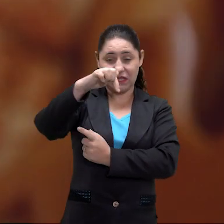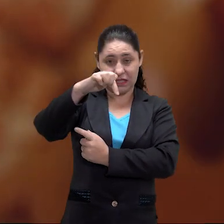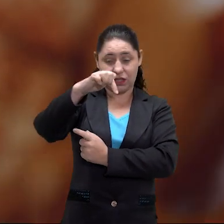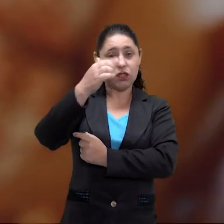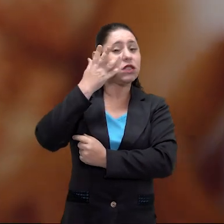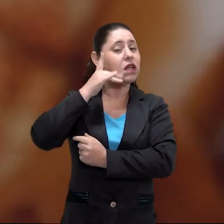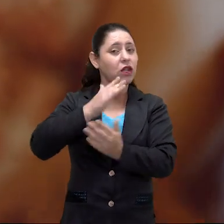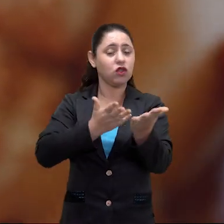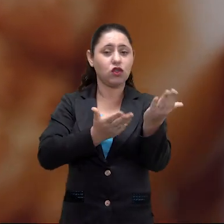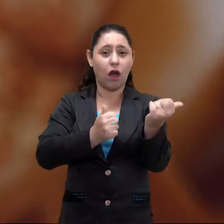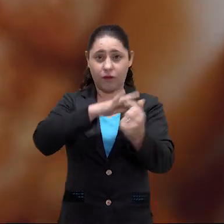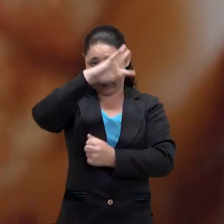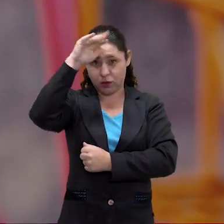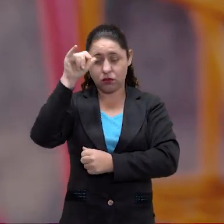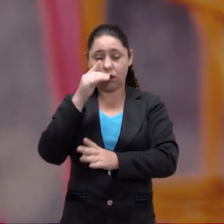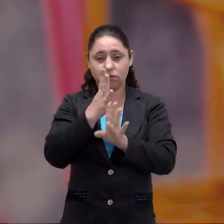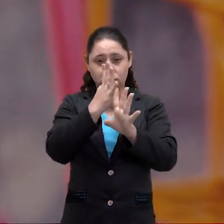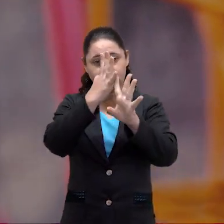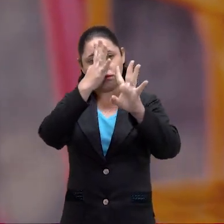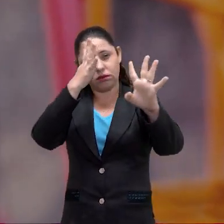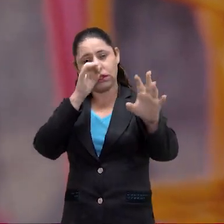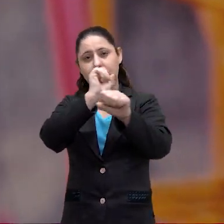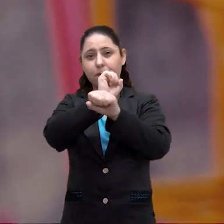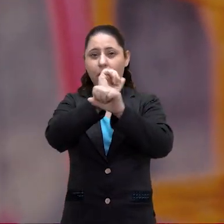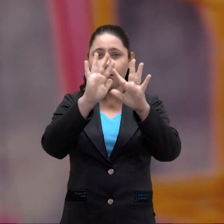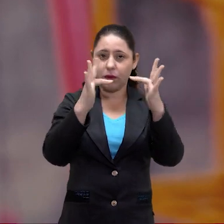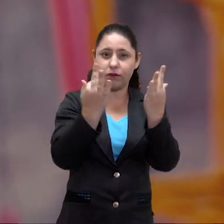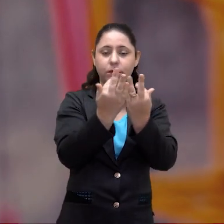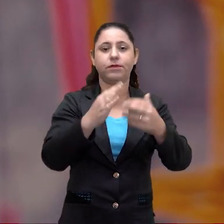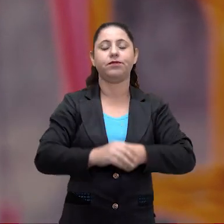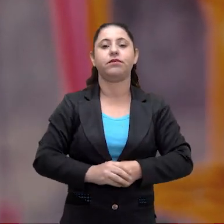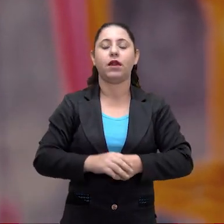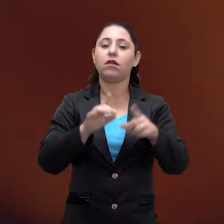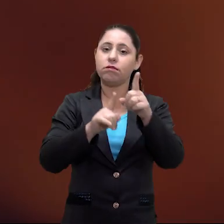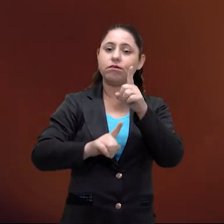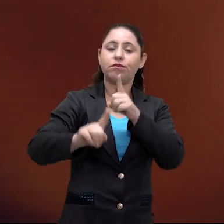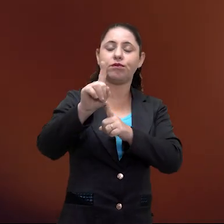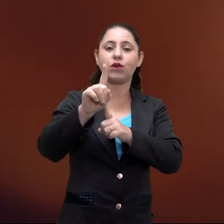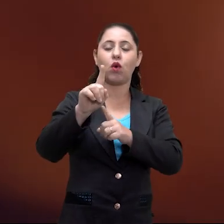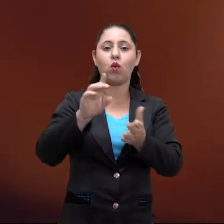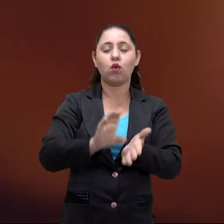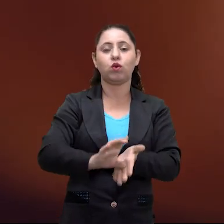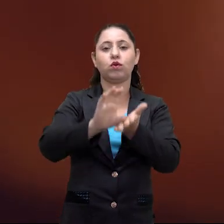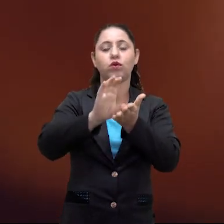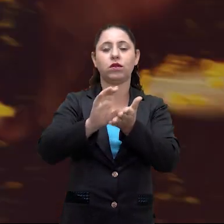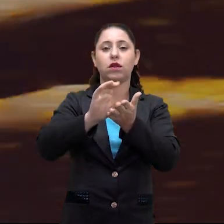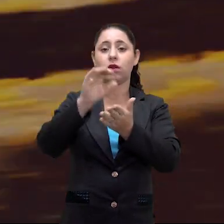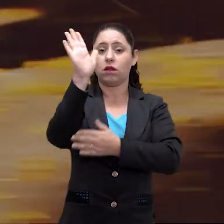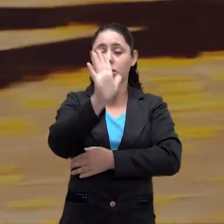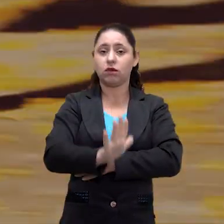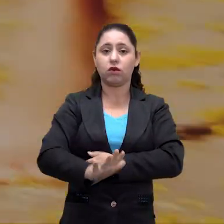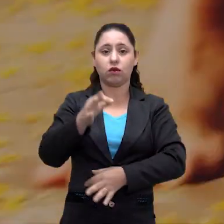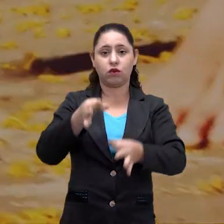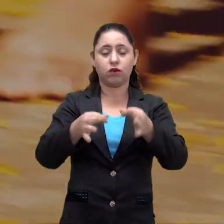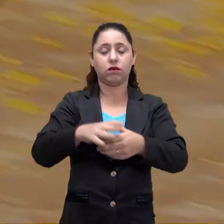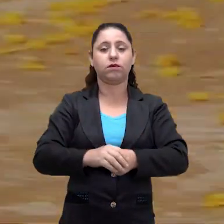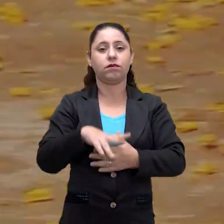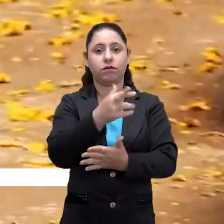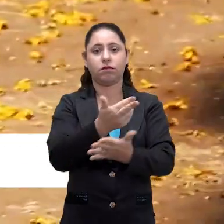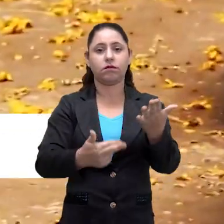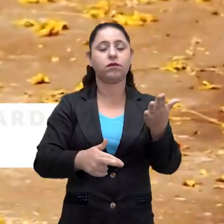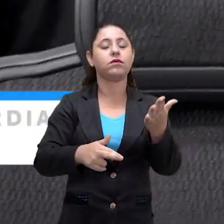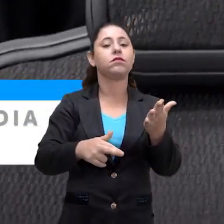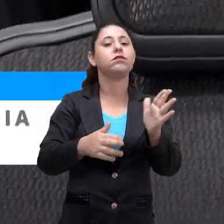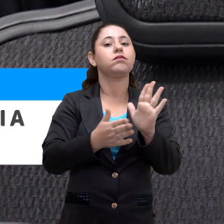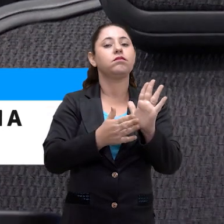Sul, 107 crianças e adolescentes estão na fila à espera de uma família, segundo dados do Conselho Nacional de